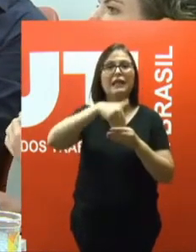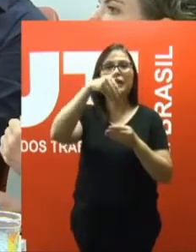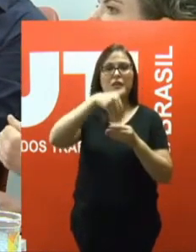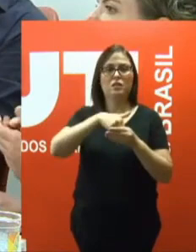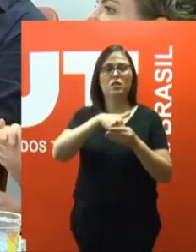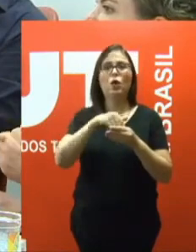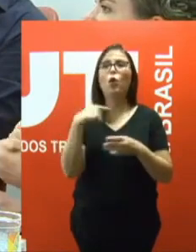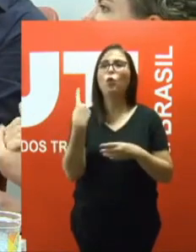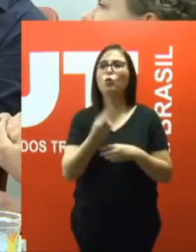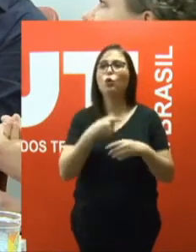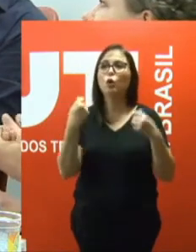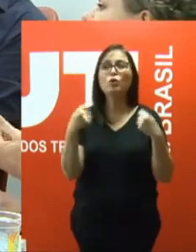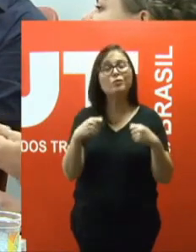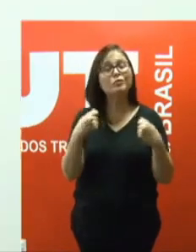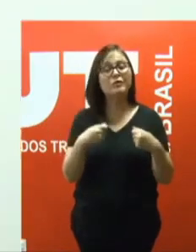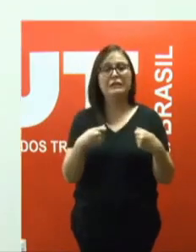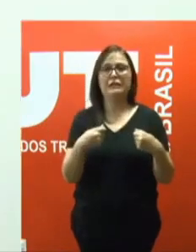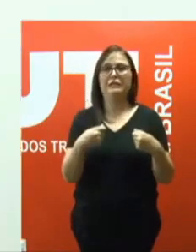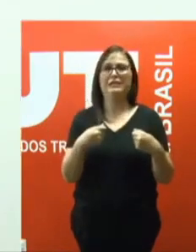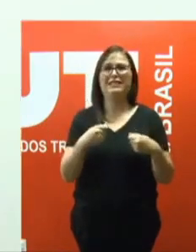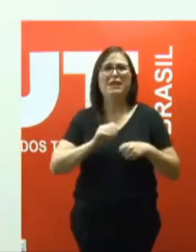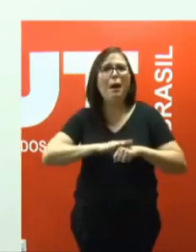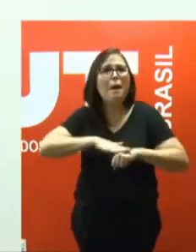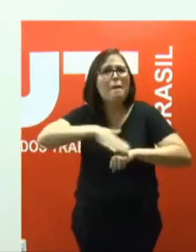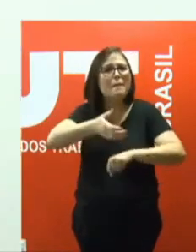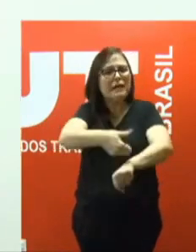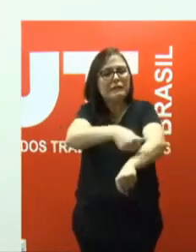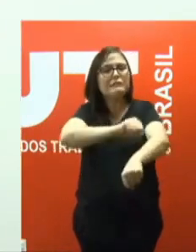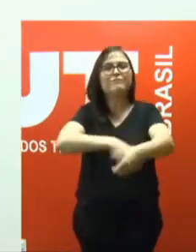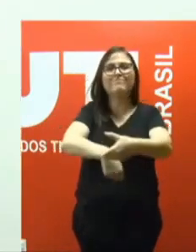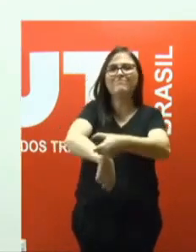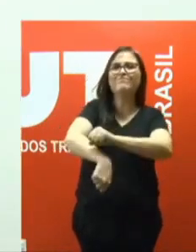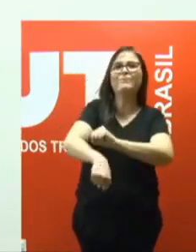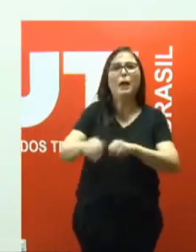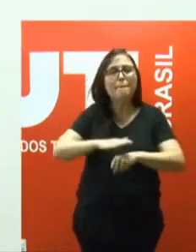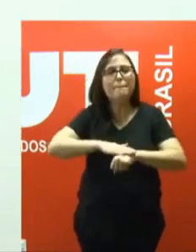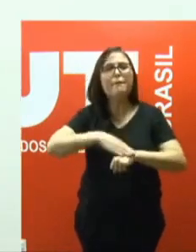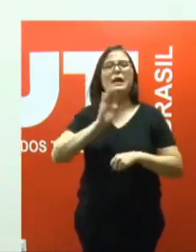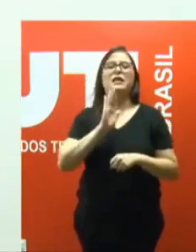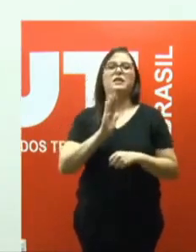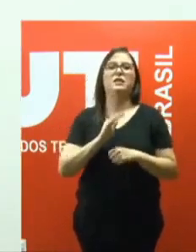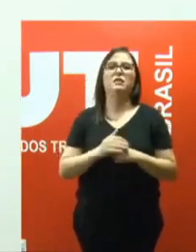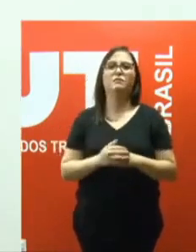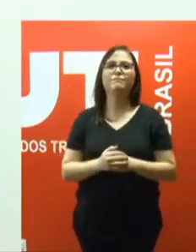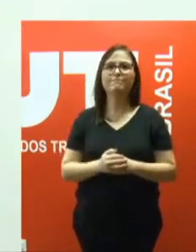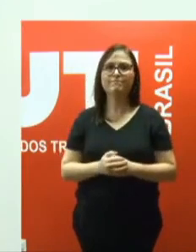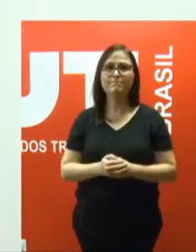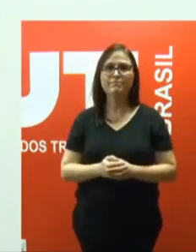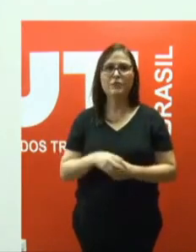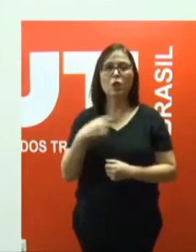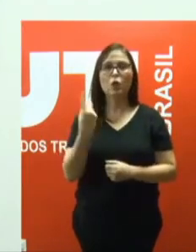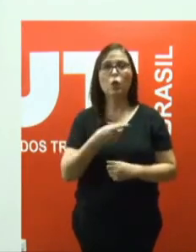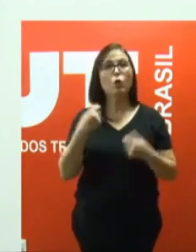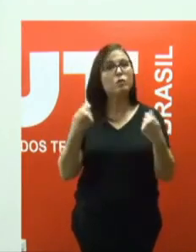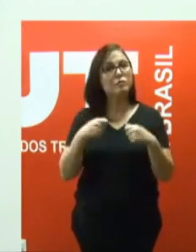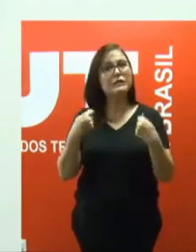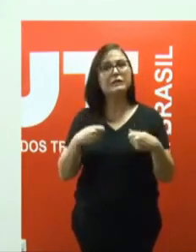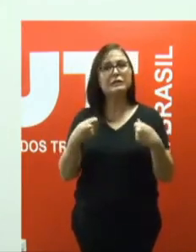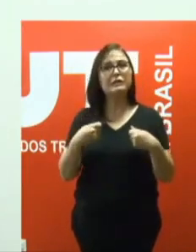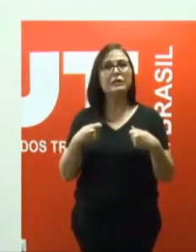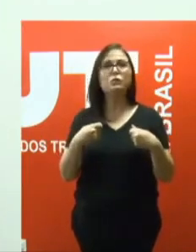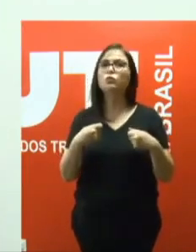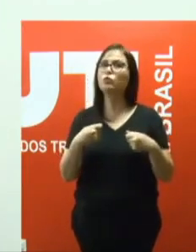a gente vai ter que fazer mais do que a gente fez em outras eleições. Mas a gente vai ter que colocar no papel o que a gente